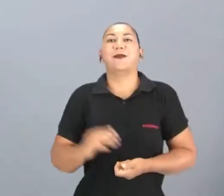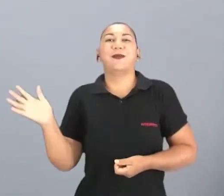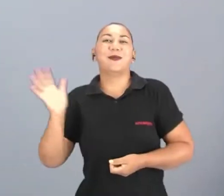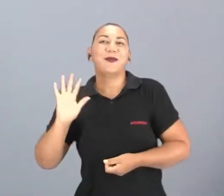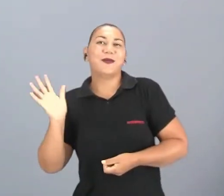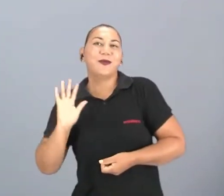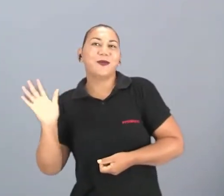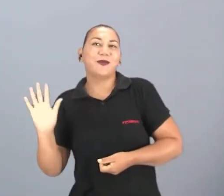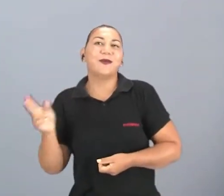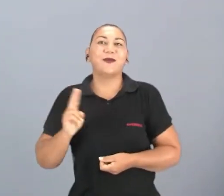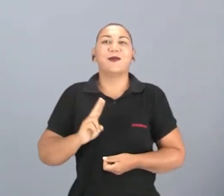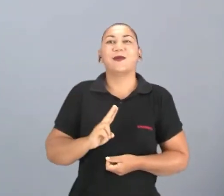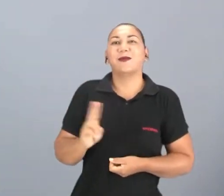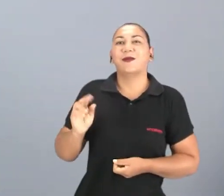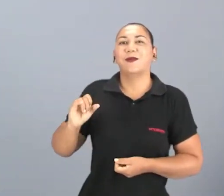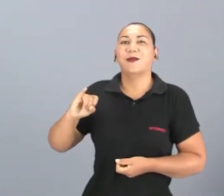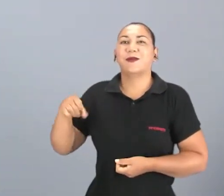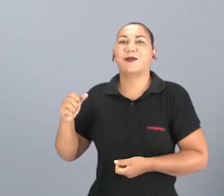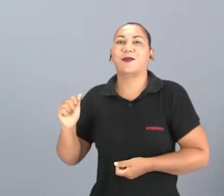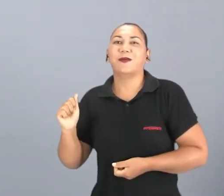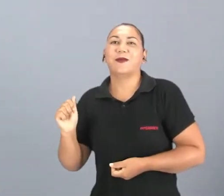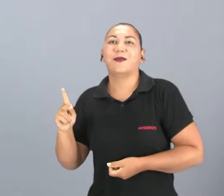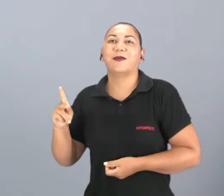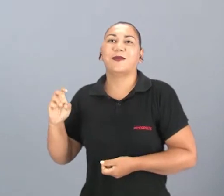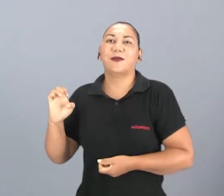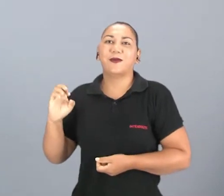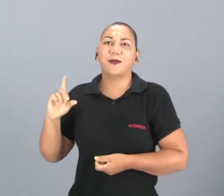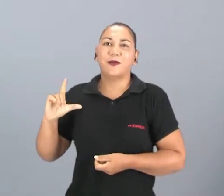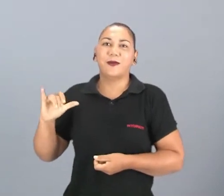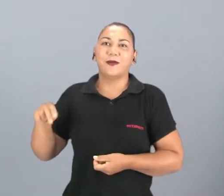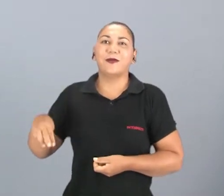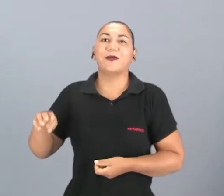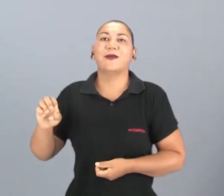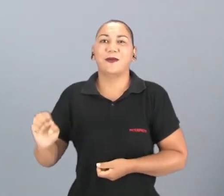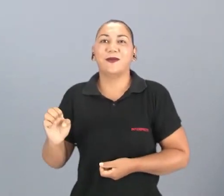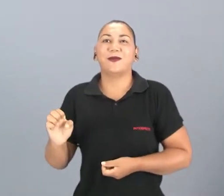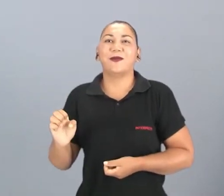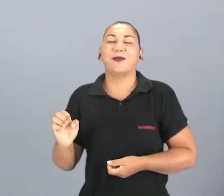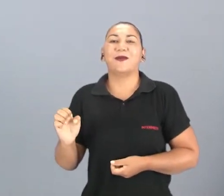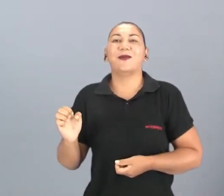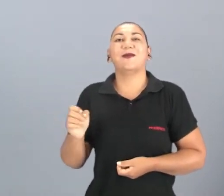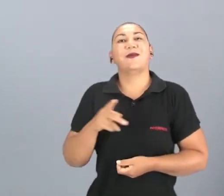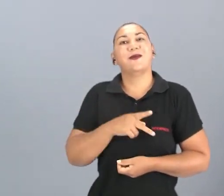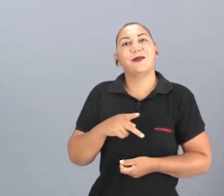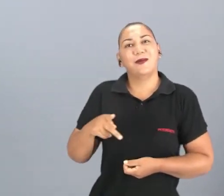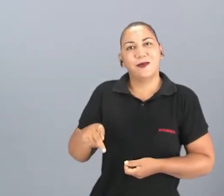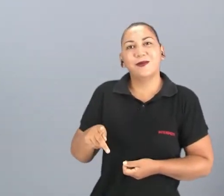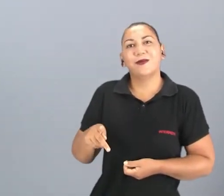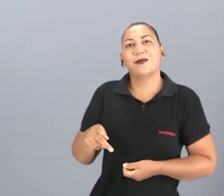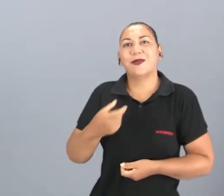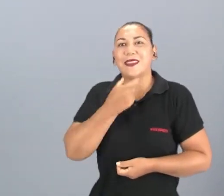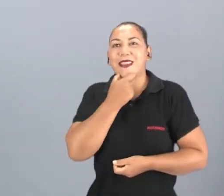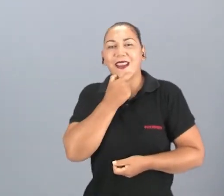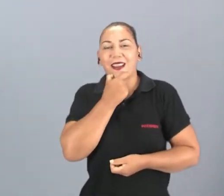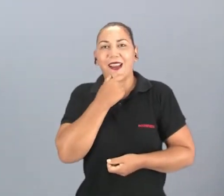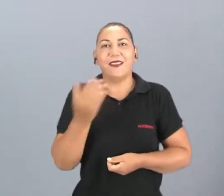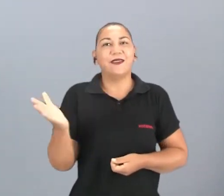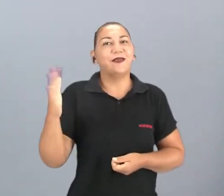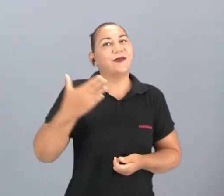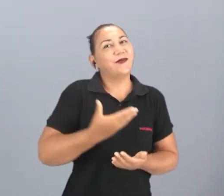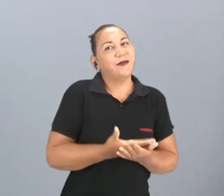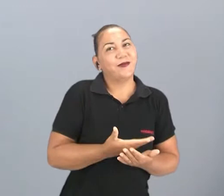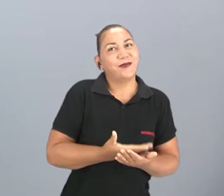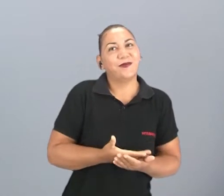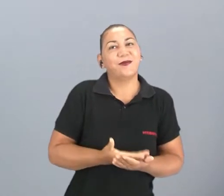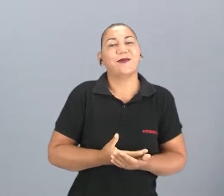Hello guys, my name is Jaqueline and welcome back to our English classes. Oi pessoal, meu nome é Jaqueline e sejam bem-vindos às nossas